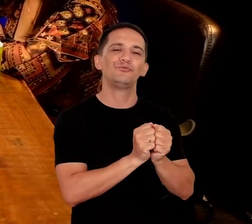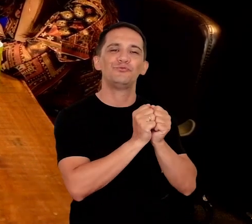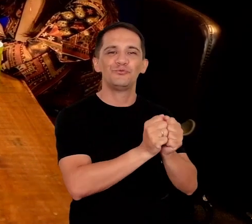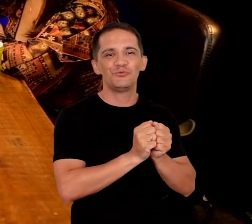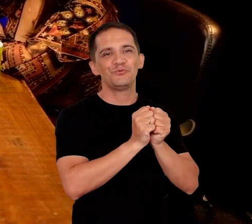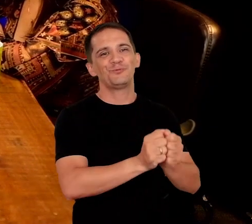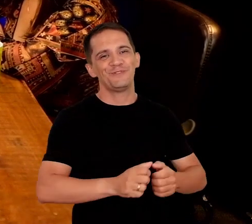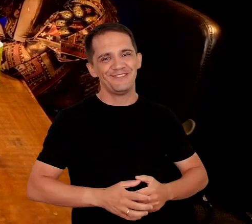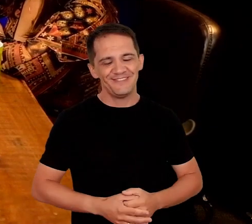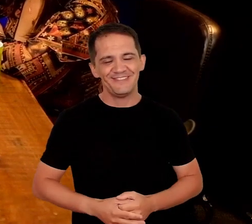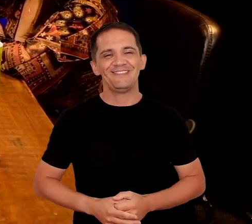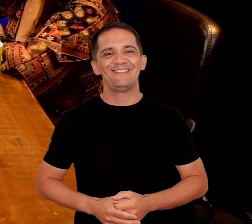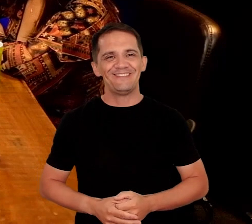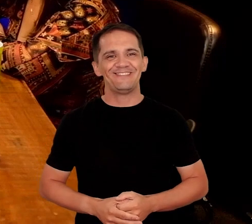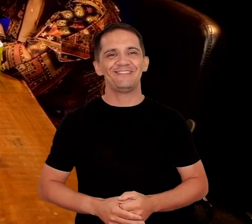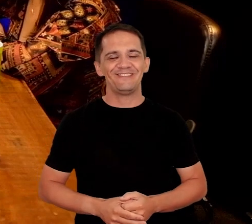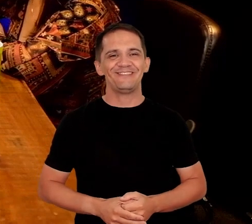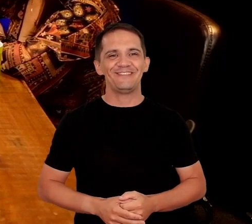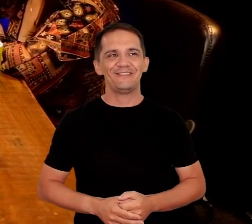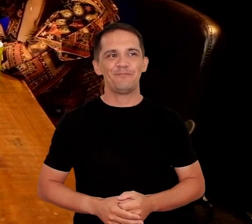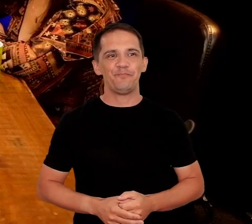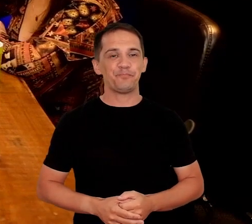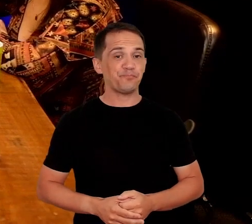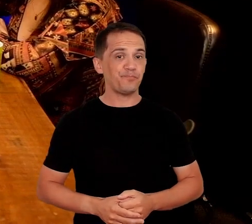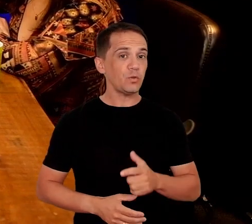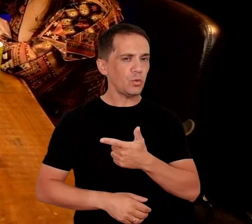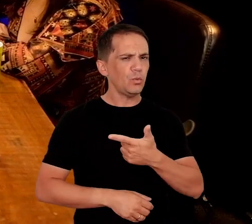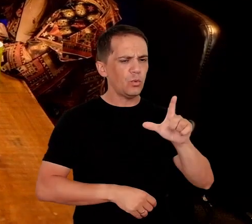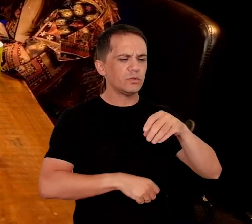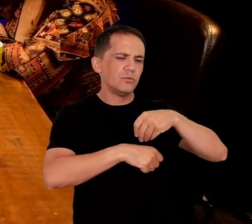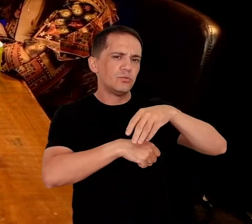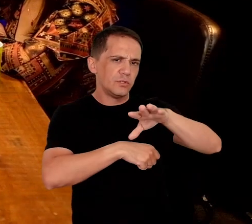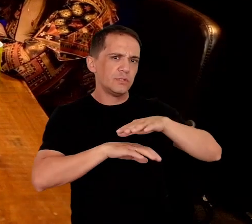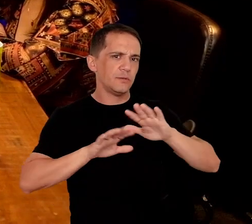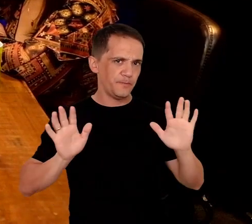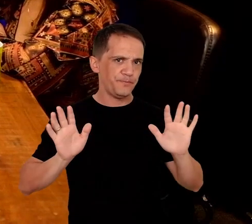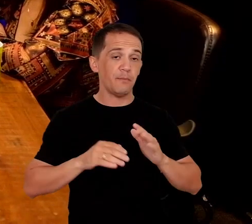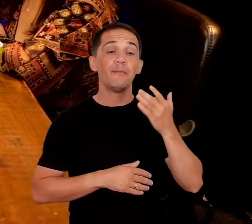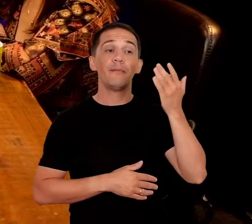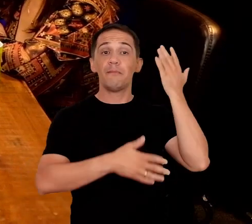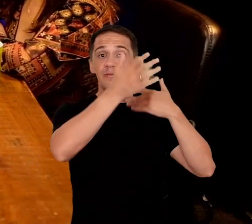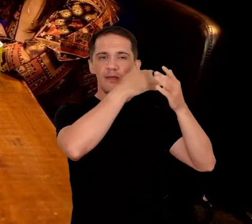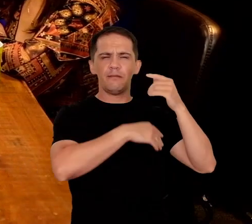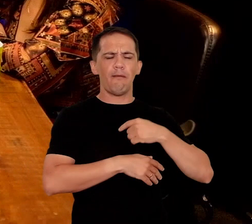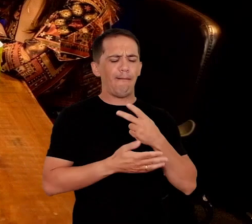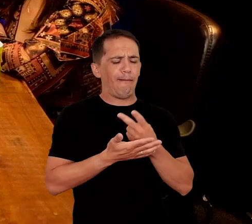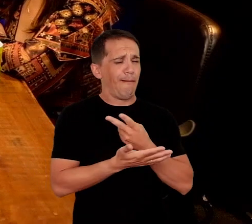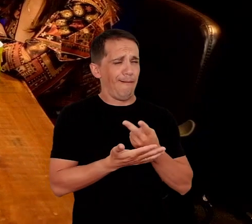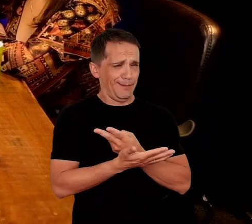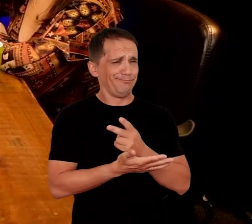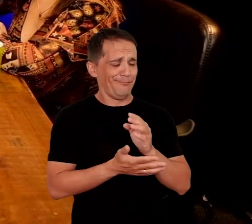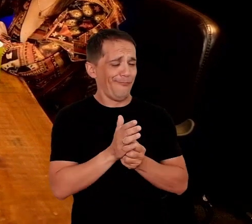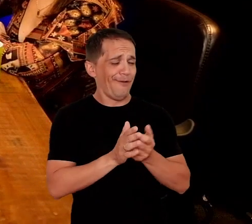É muito bom, eu suspeito de falar. E sempre que conversar com surdo, assim, eu cometi muito esse erro no início,